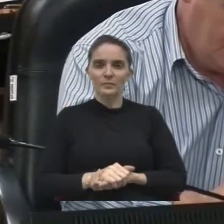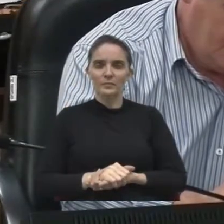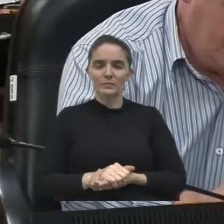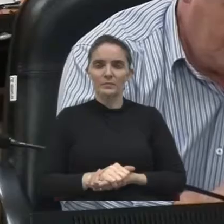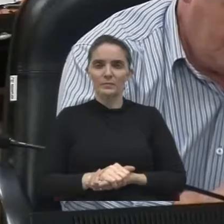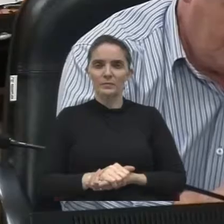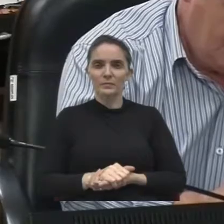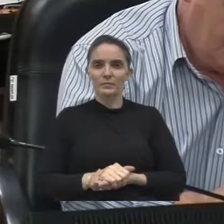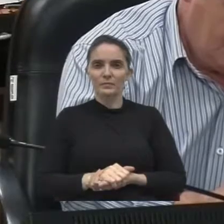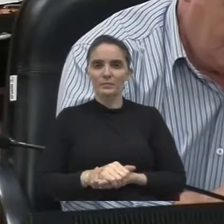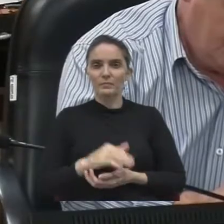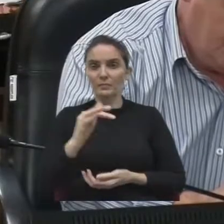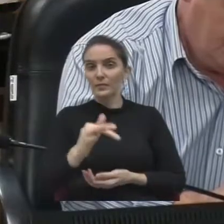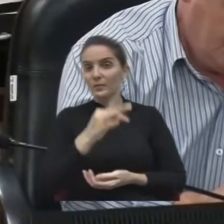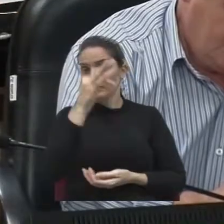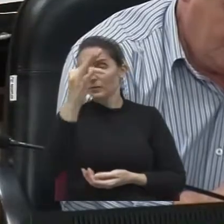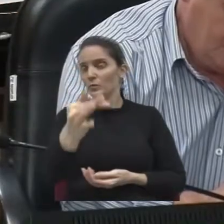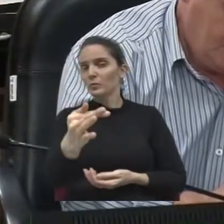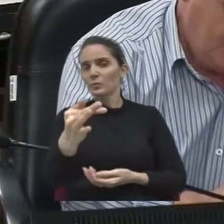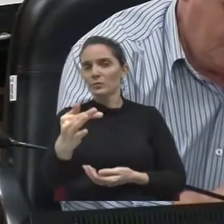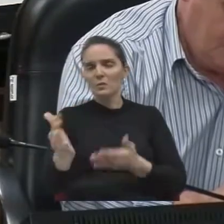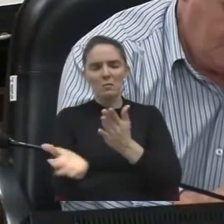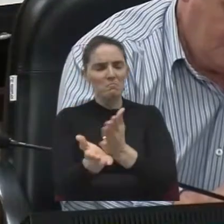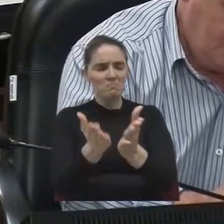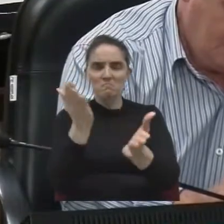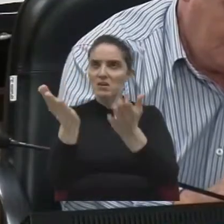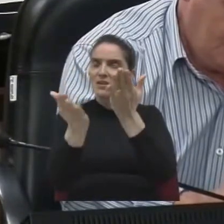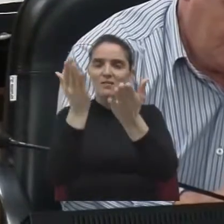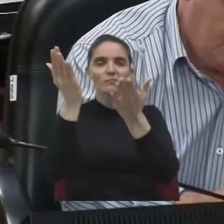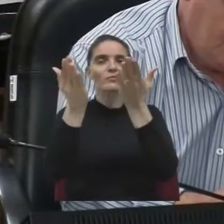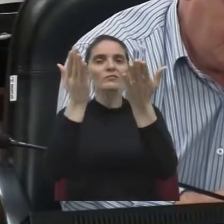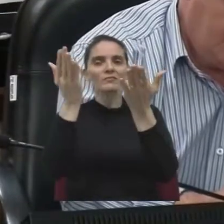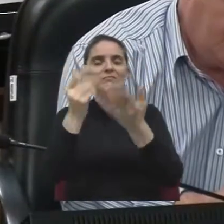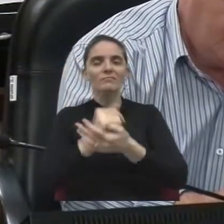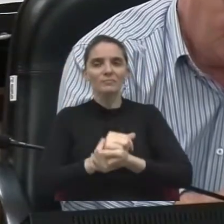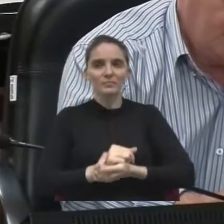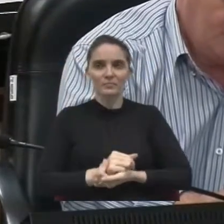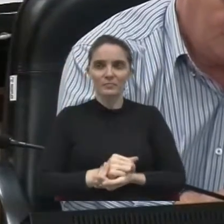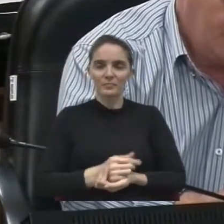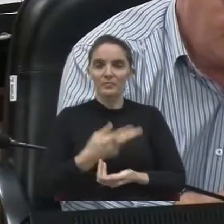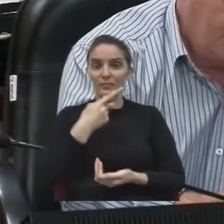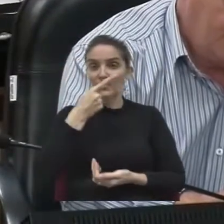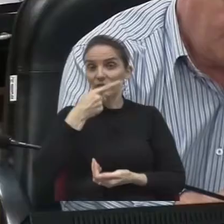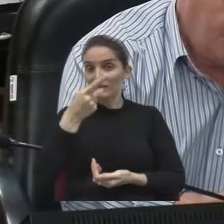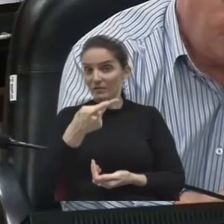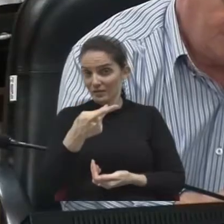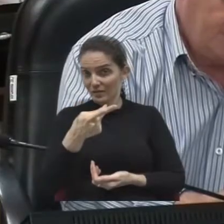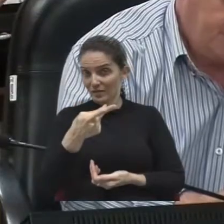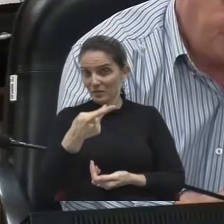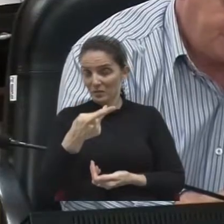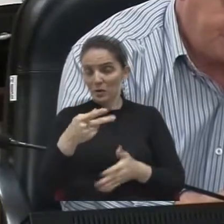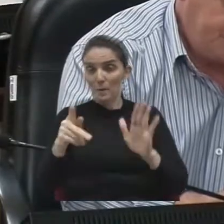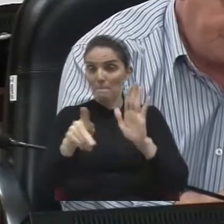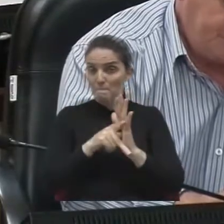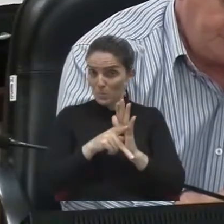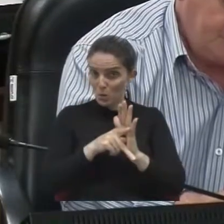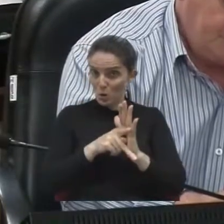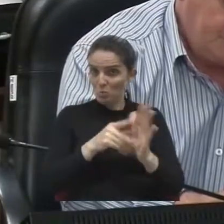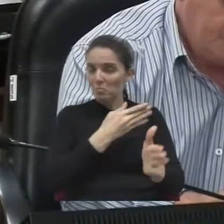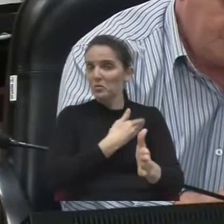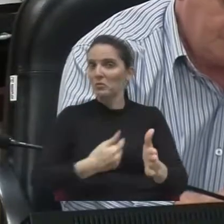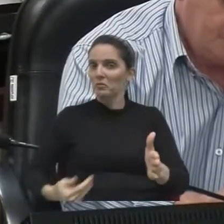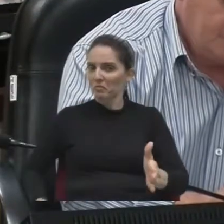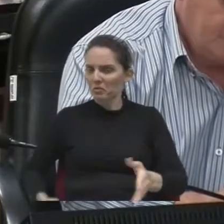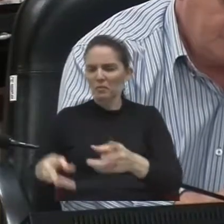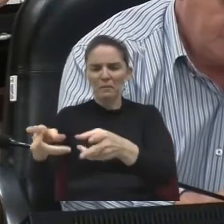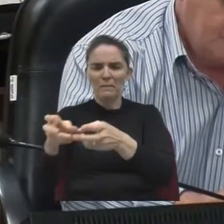futuro que certamente será brilhante. Quando nós falamos em declaração de utilidade pública, em reconhecimento